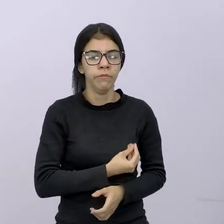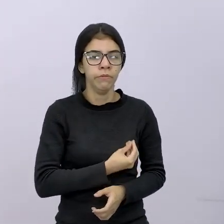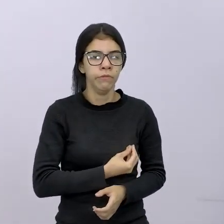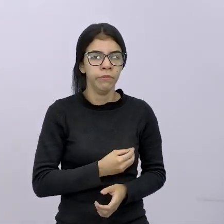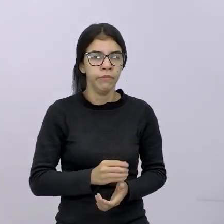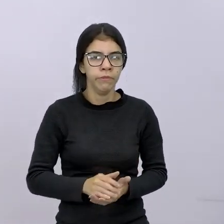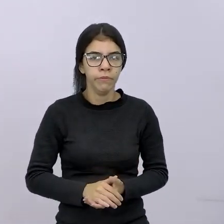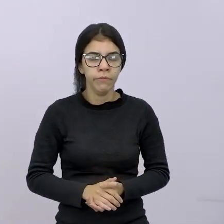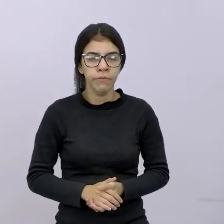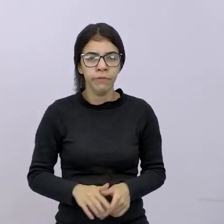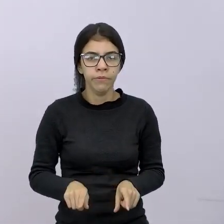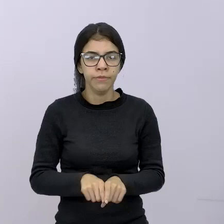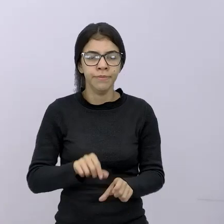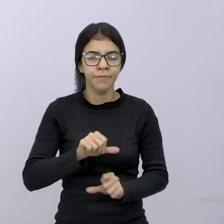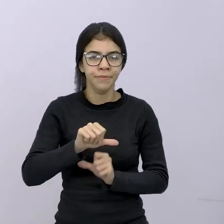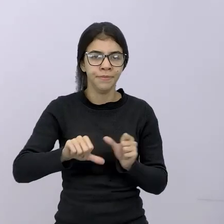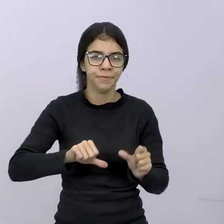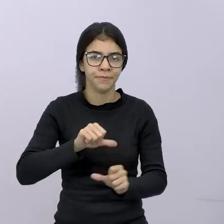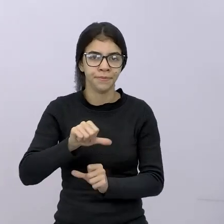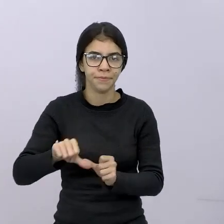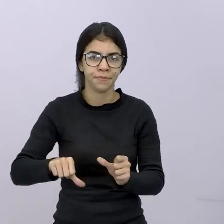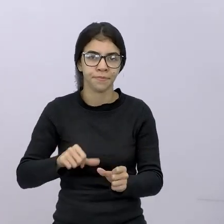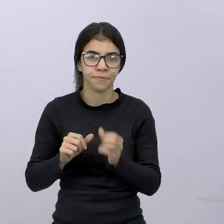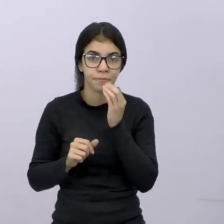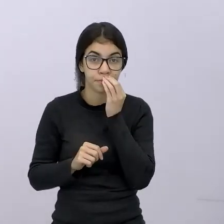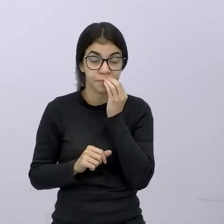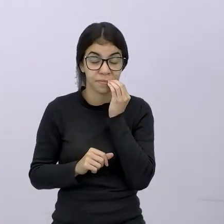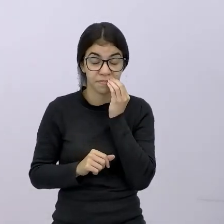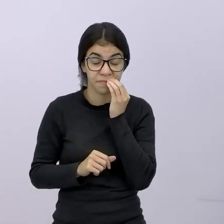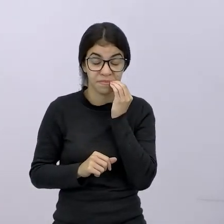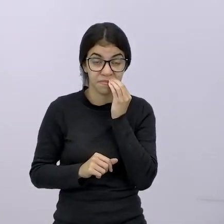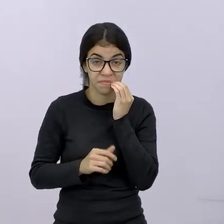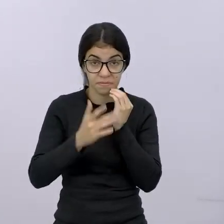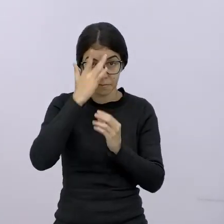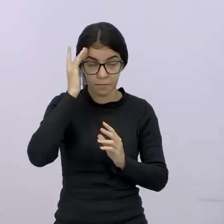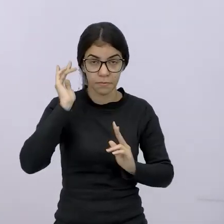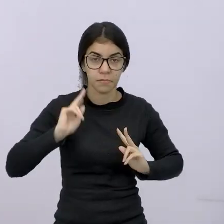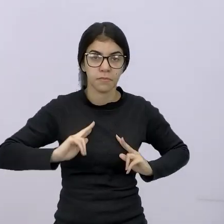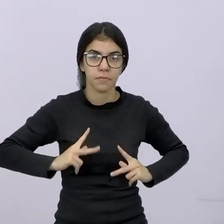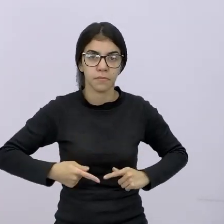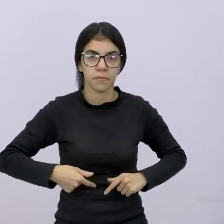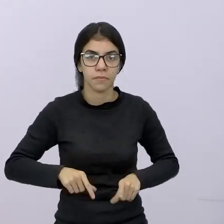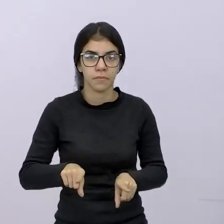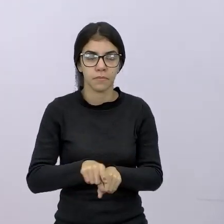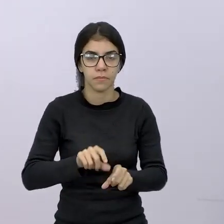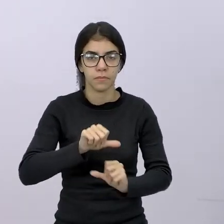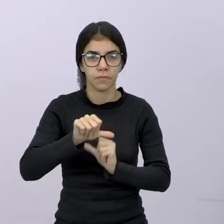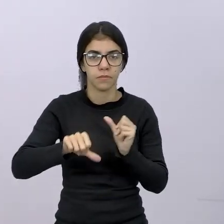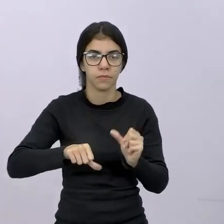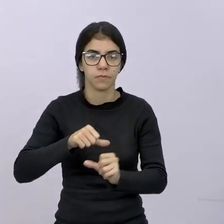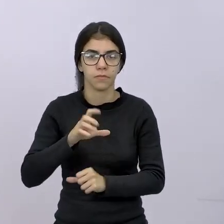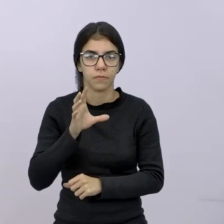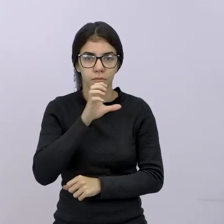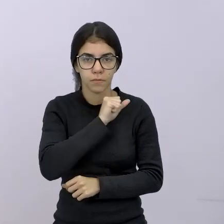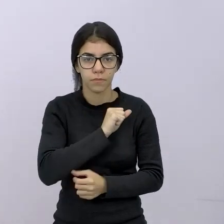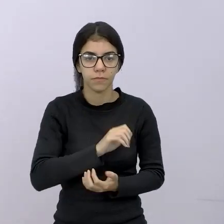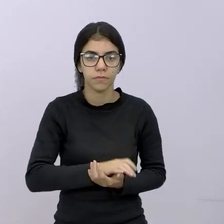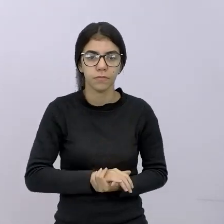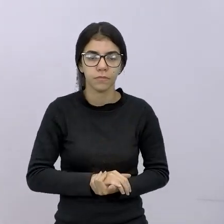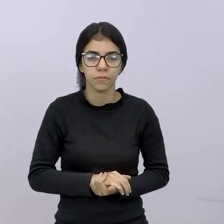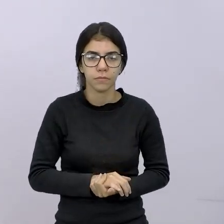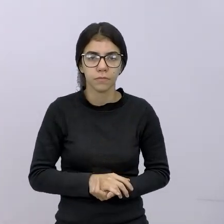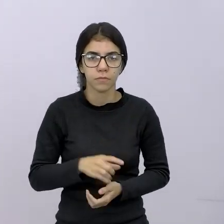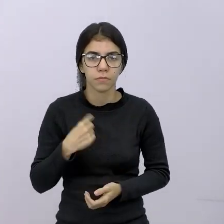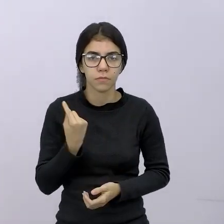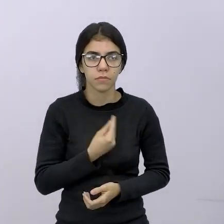inanimados eles se transformam, e os seres vivos também, né? Os seres vivos se transformam ainda mais rápido aos nossos olhos,